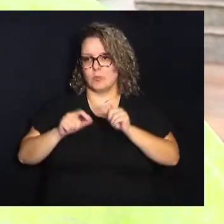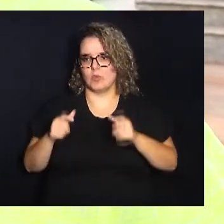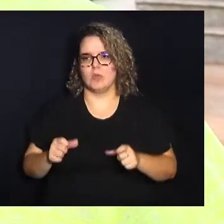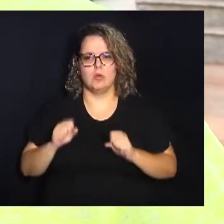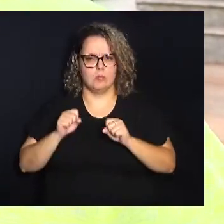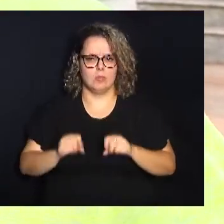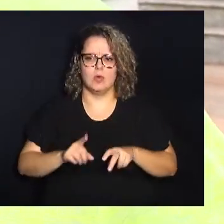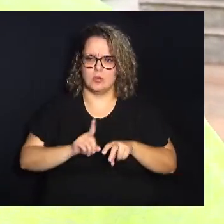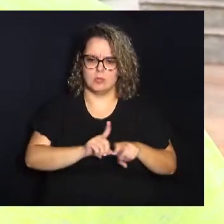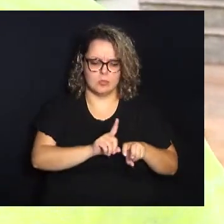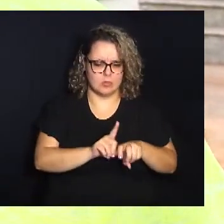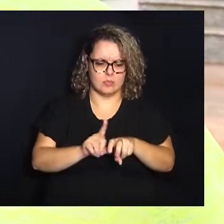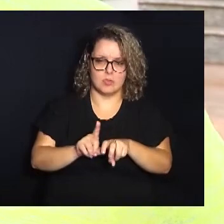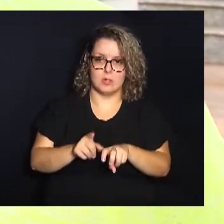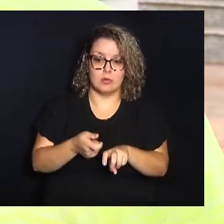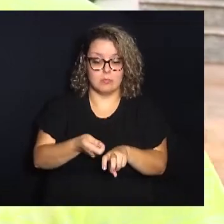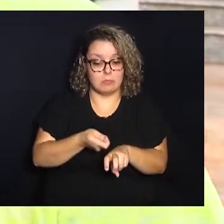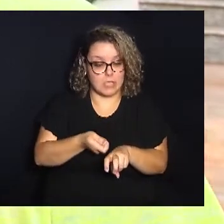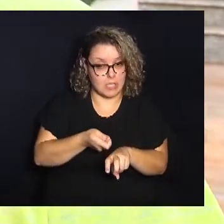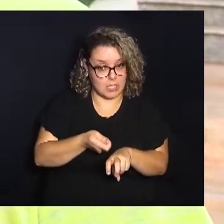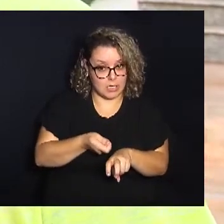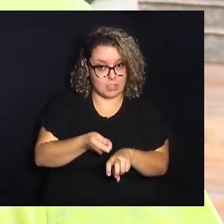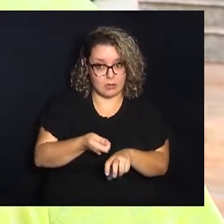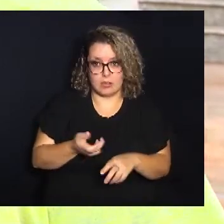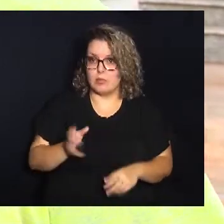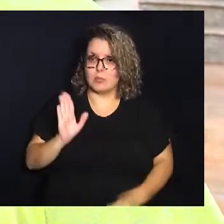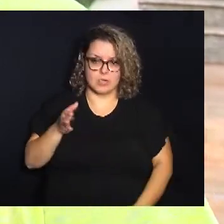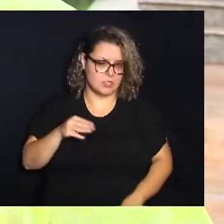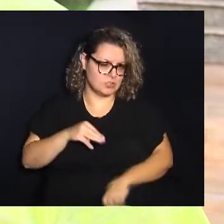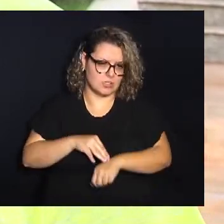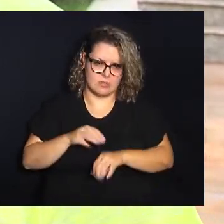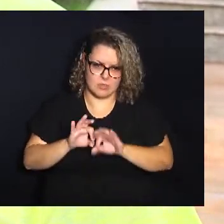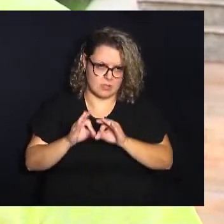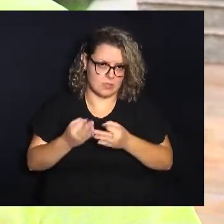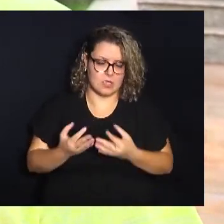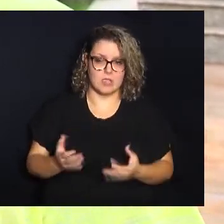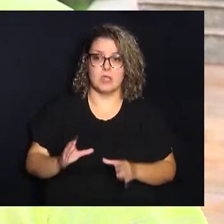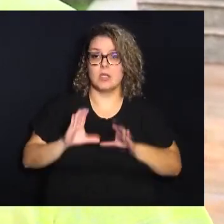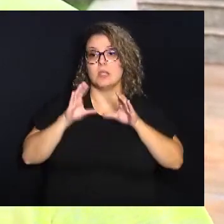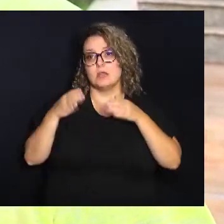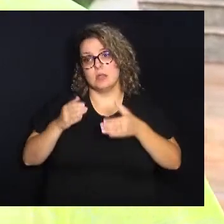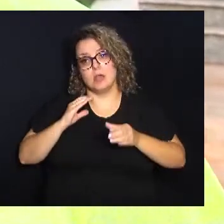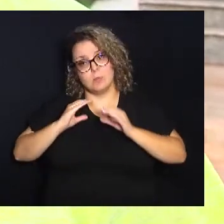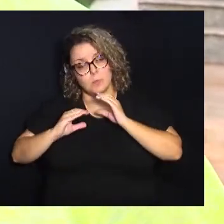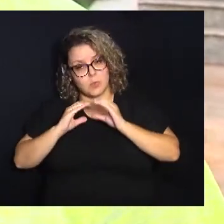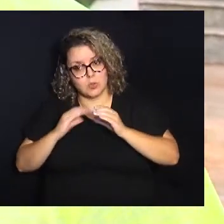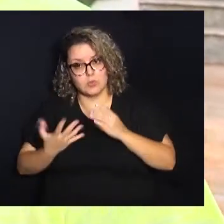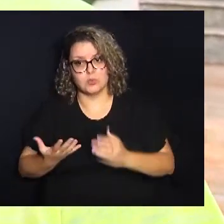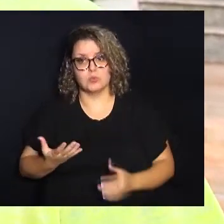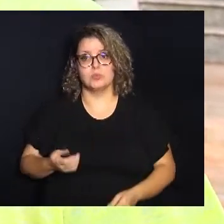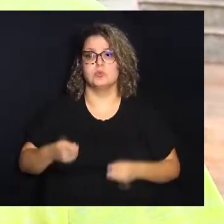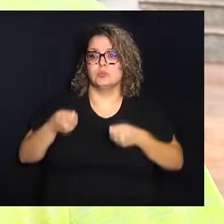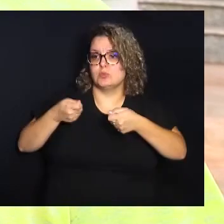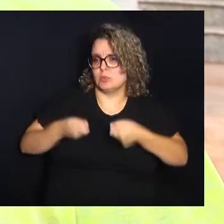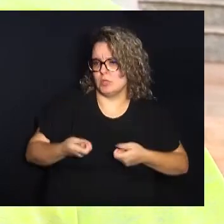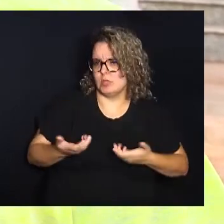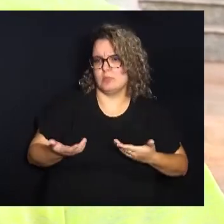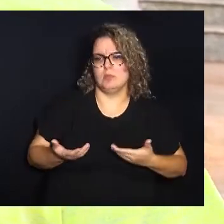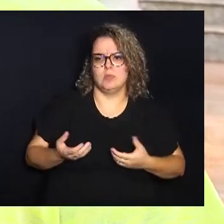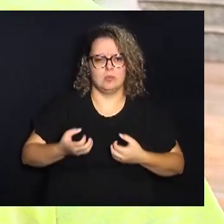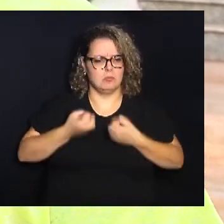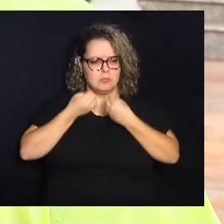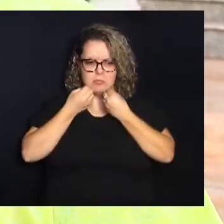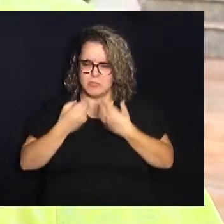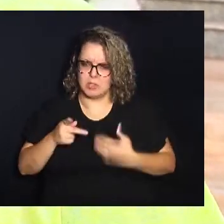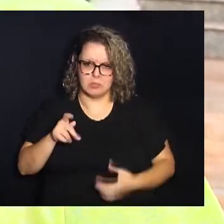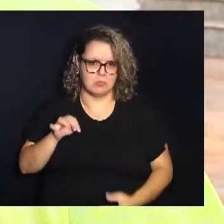então as pessoas podem andar com animalzinho na guia que já virou membro de família e a comunidade se comunica se estabelece